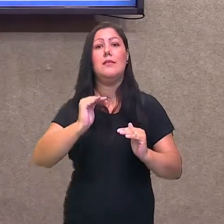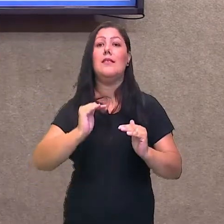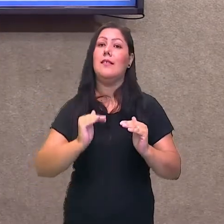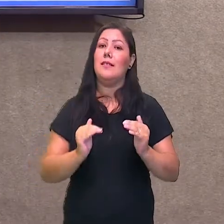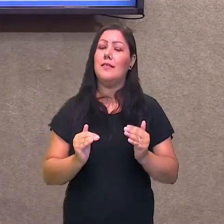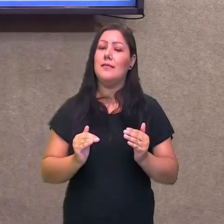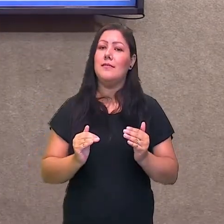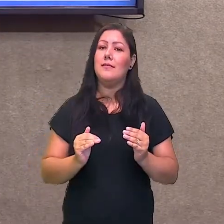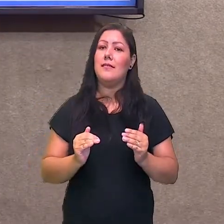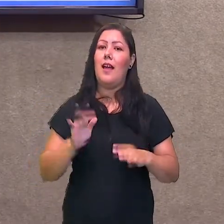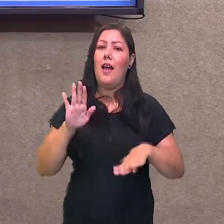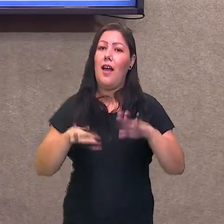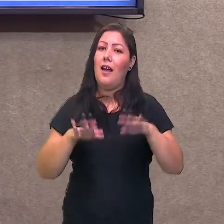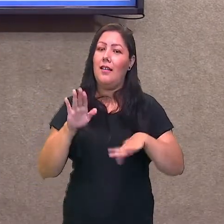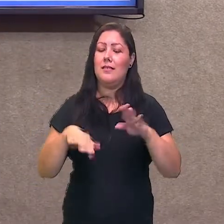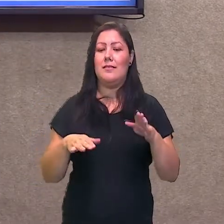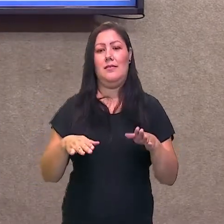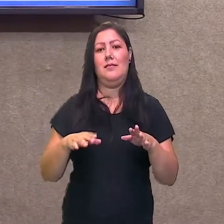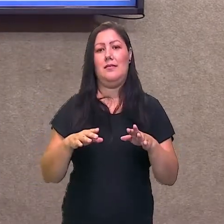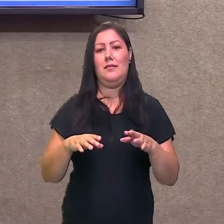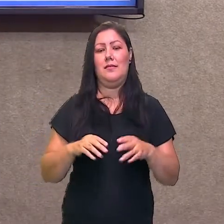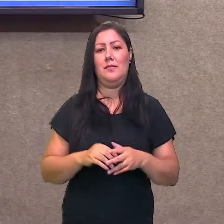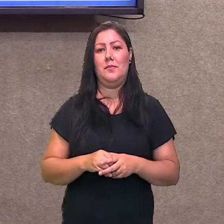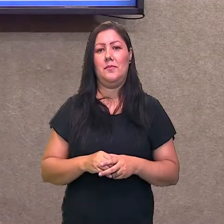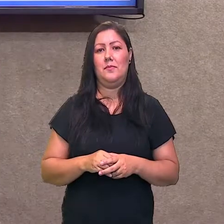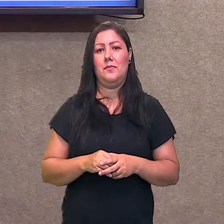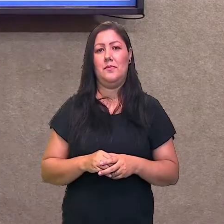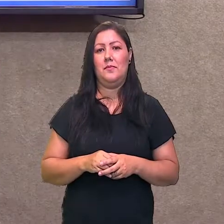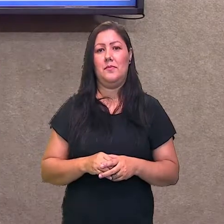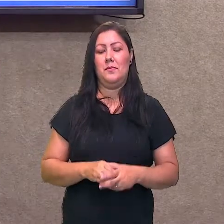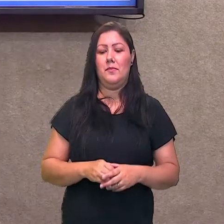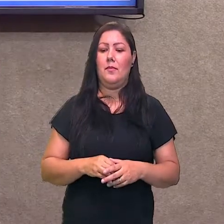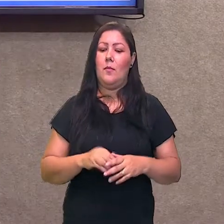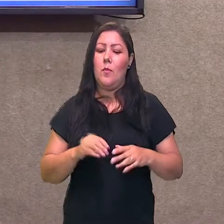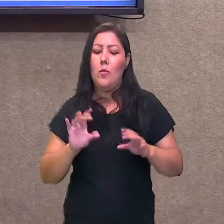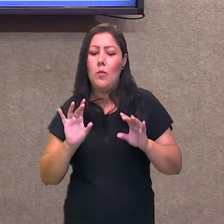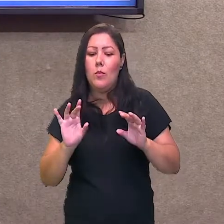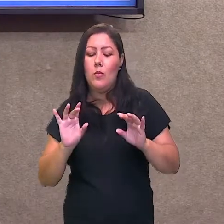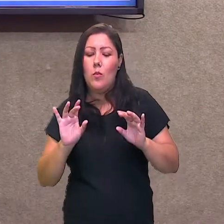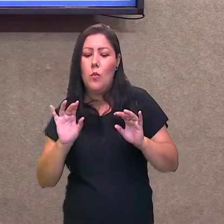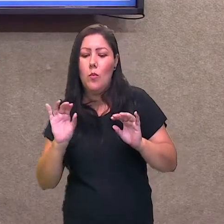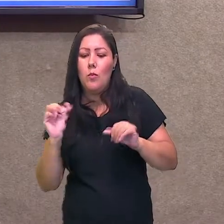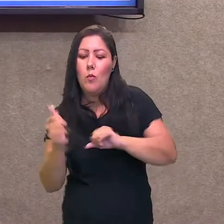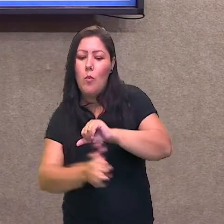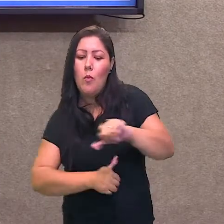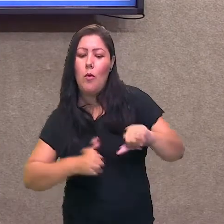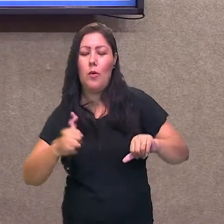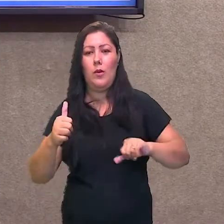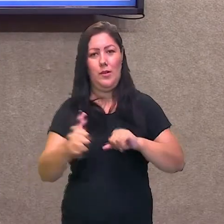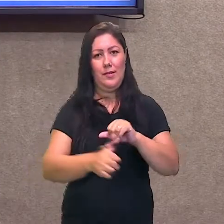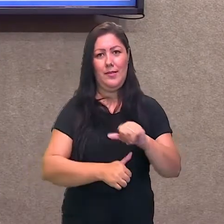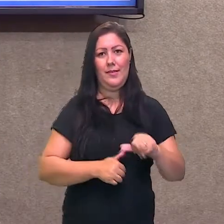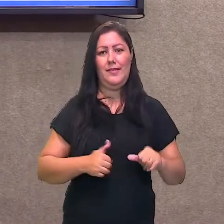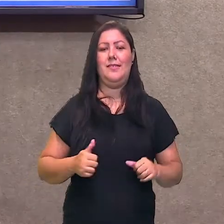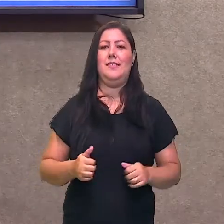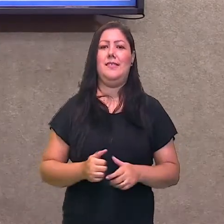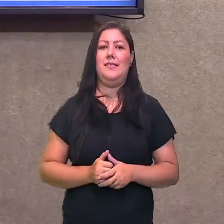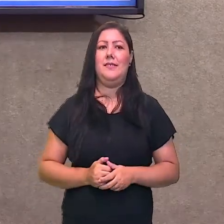isso vai interferir nesses detalhes. Tá